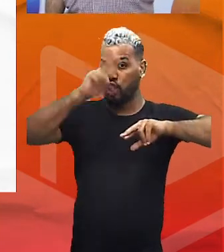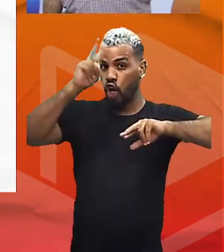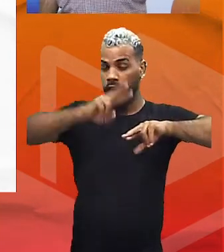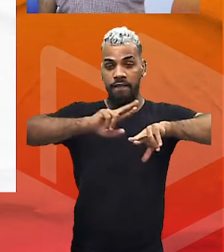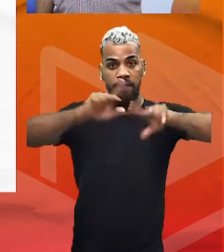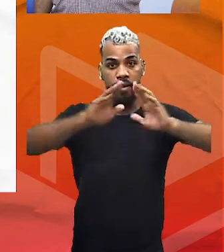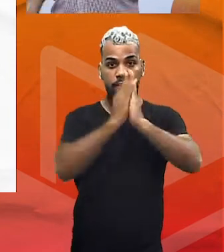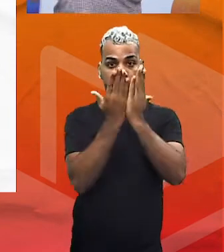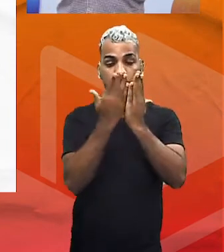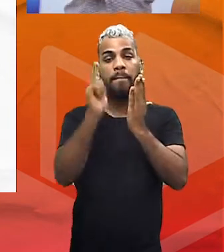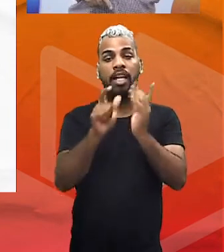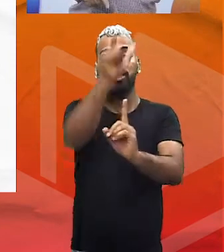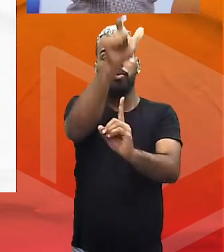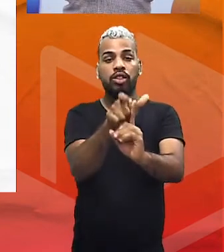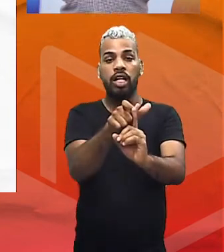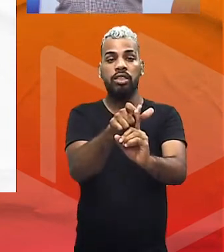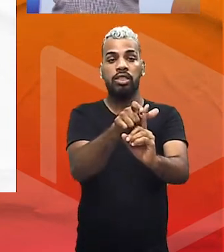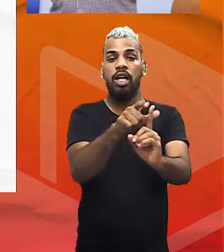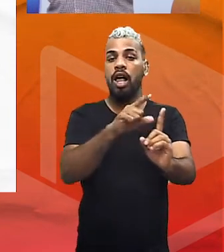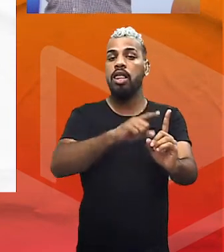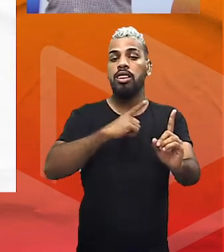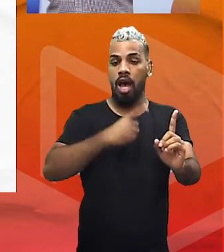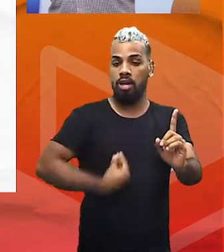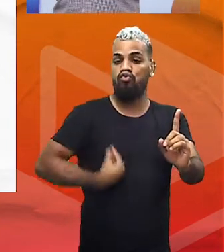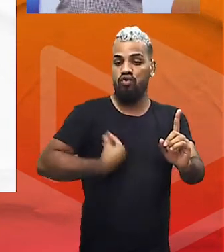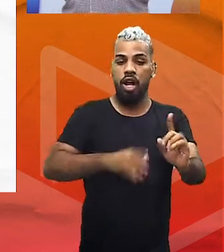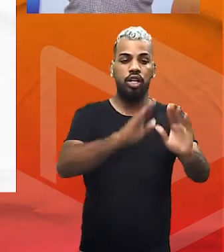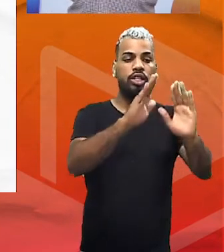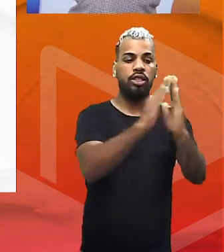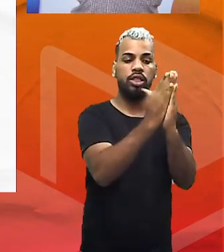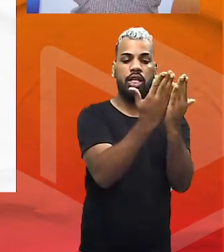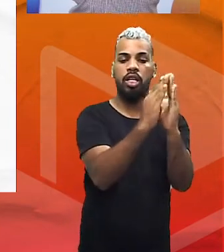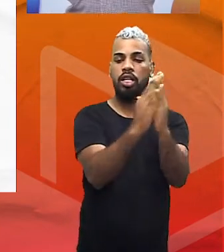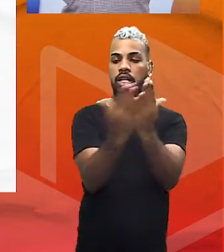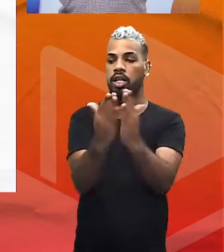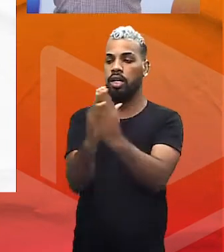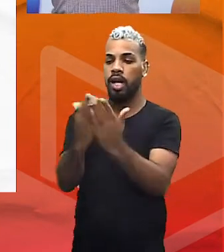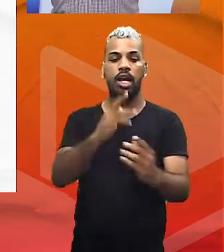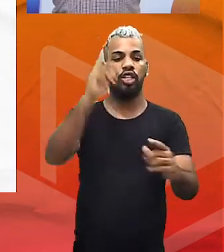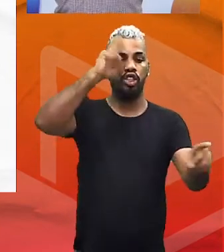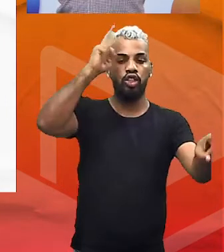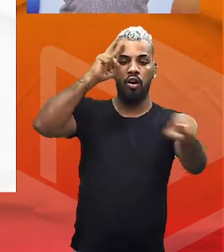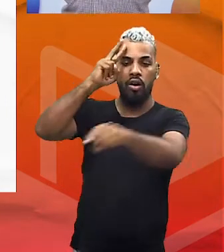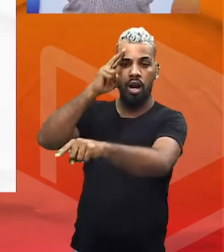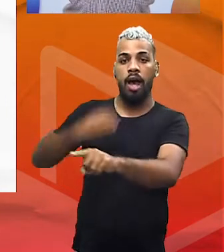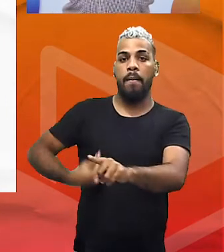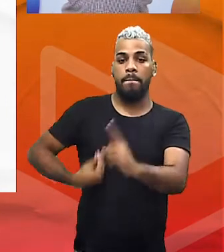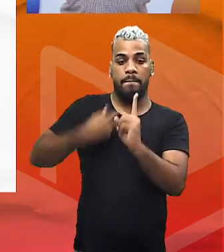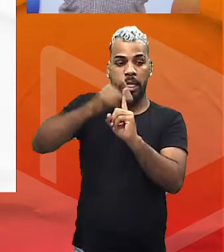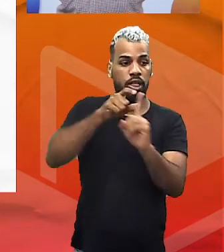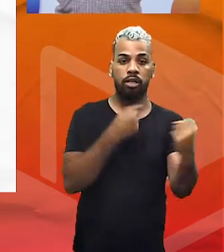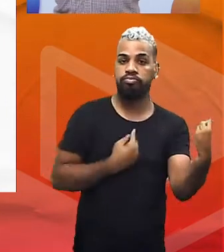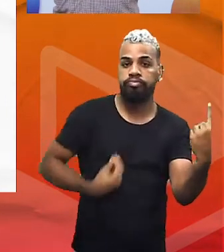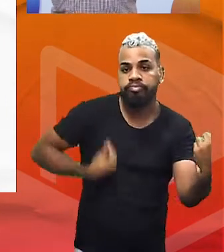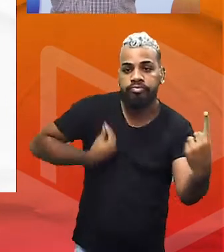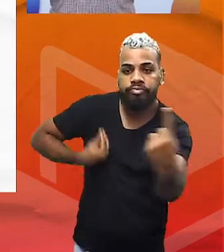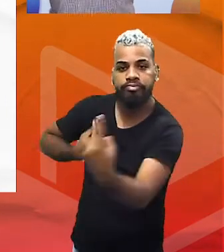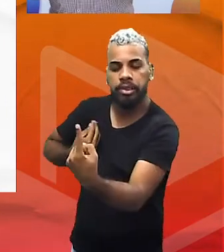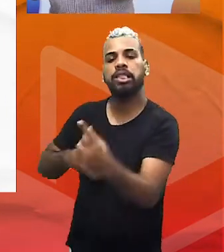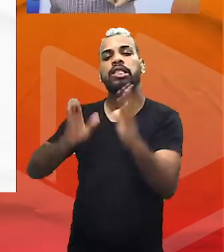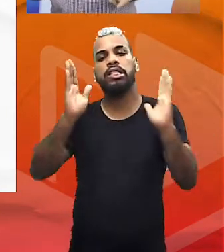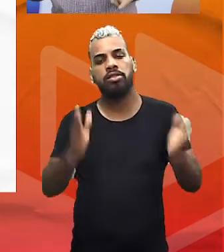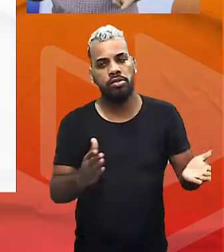mesmo personagem. Ele próprio vem se transformando, né? Ele não tem característica, tanto que o subtítulo da obra é Um Herói